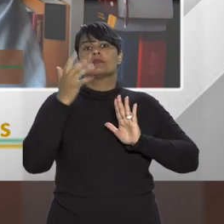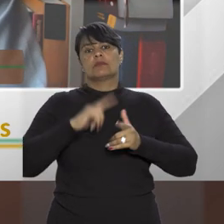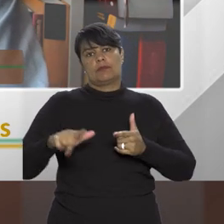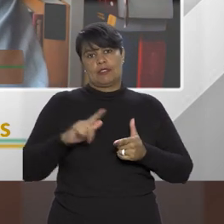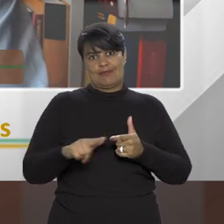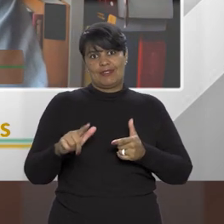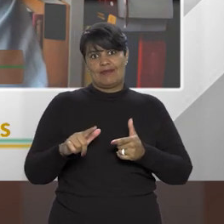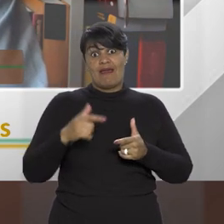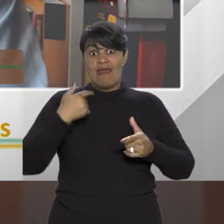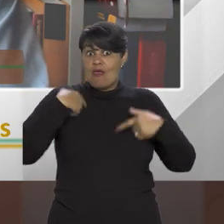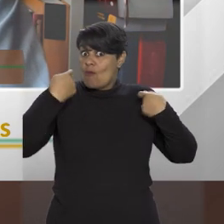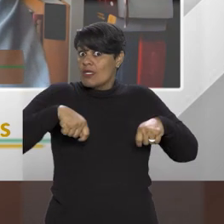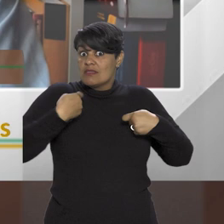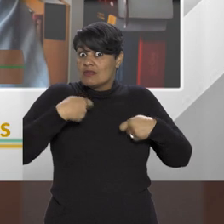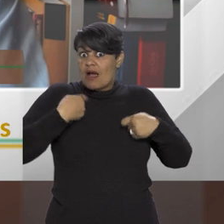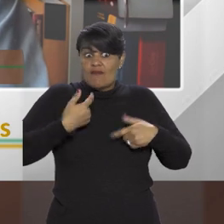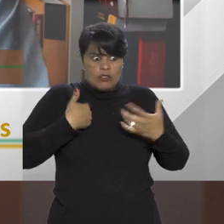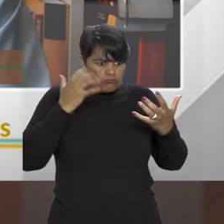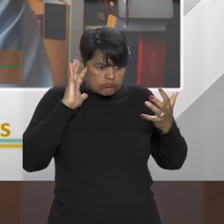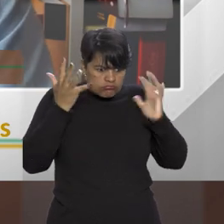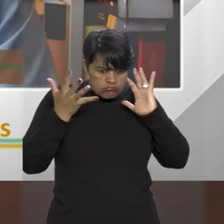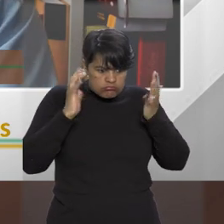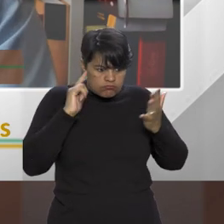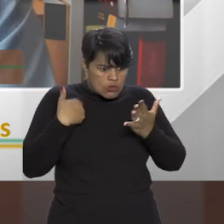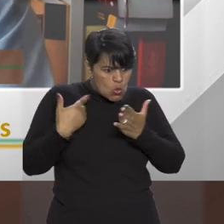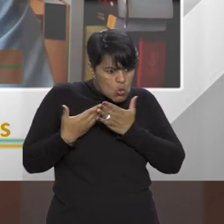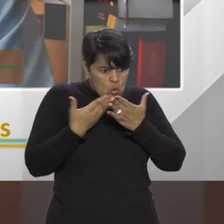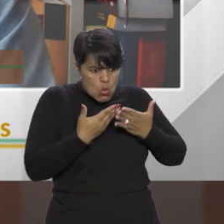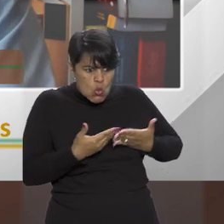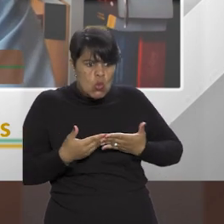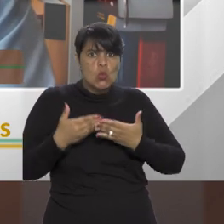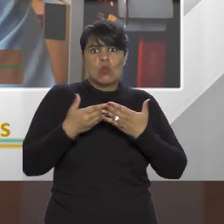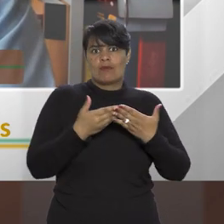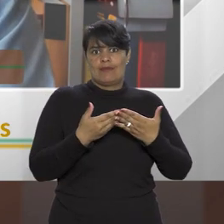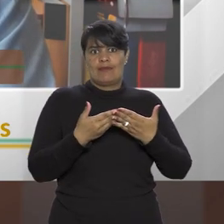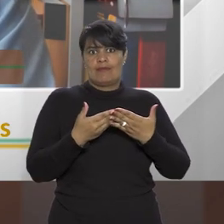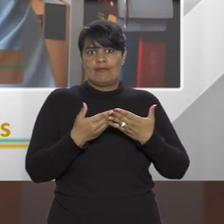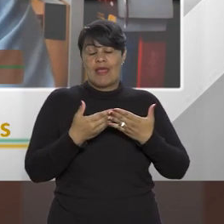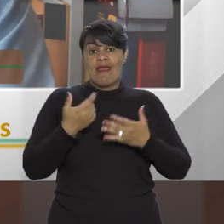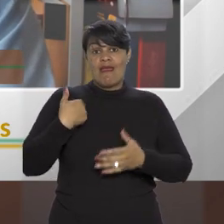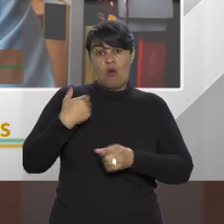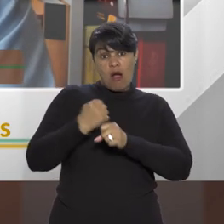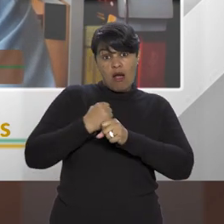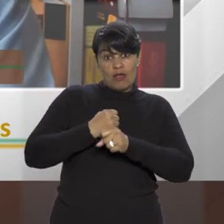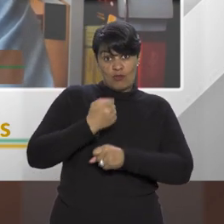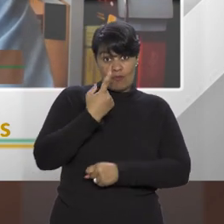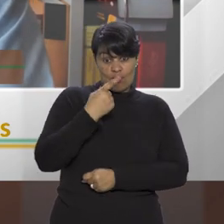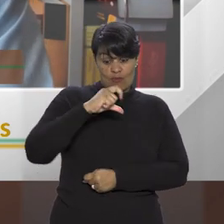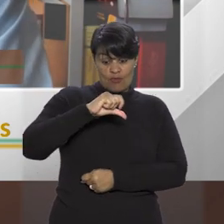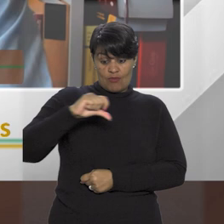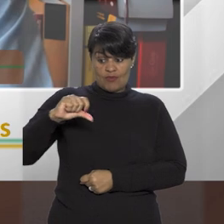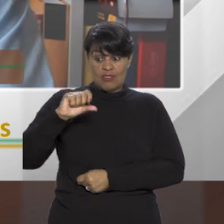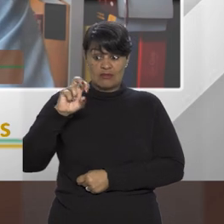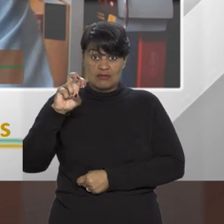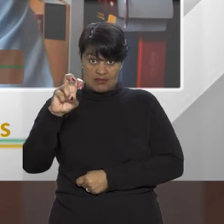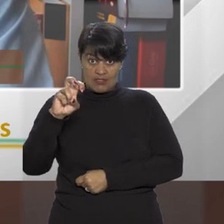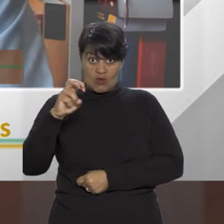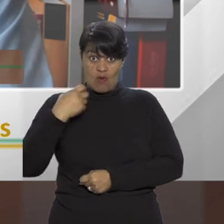que eu cursei em 95, eu só poderia passar nessa matéria se eu desse entrada a três ações na